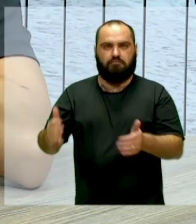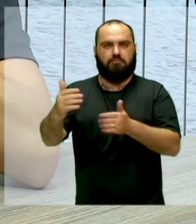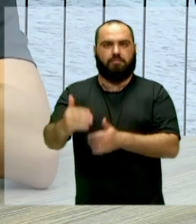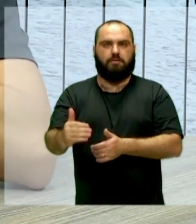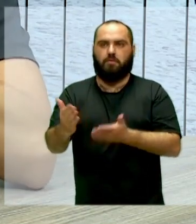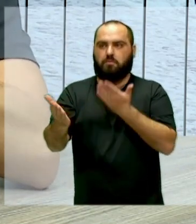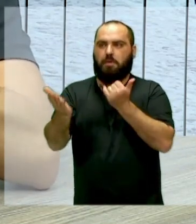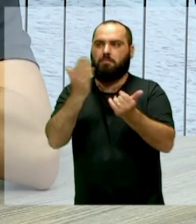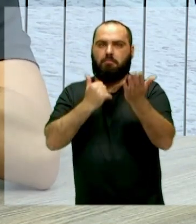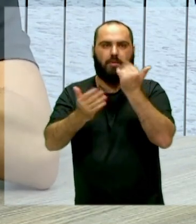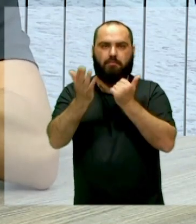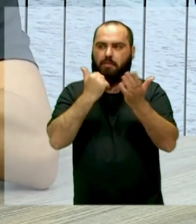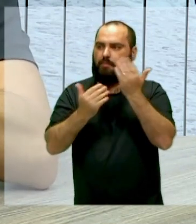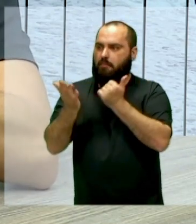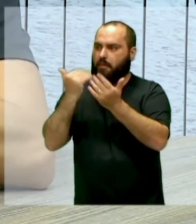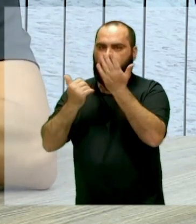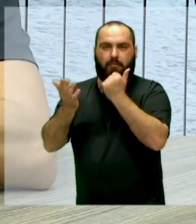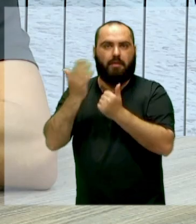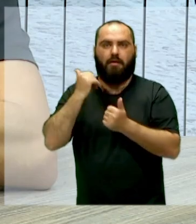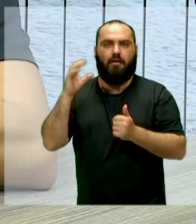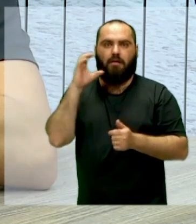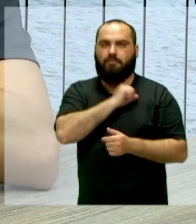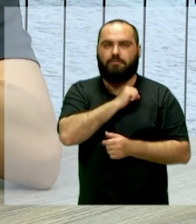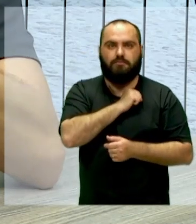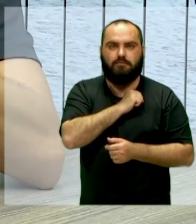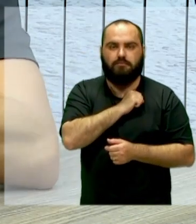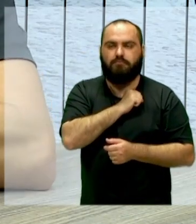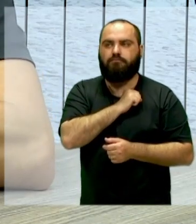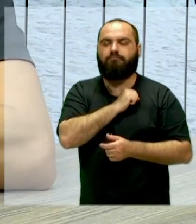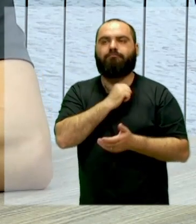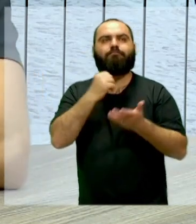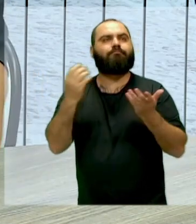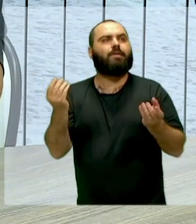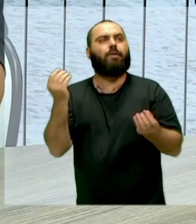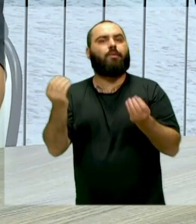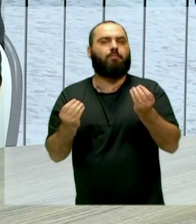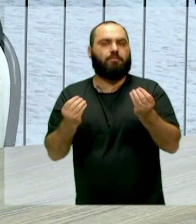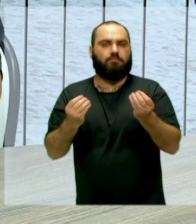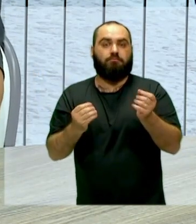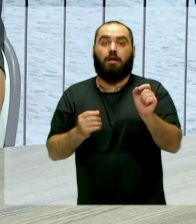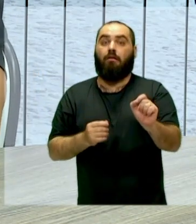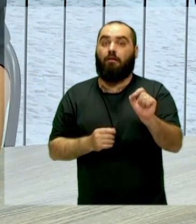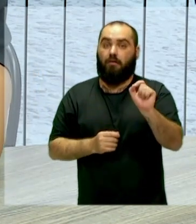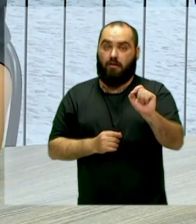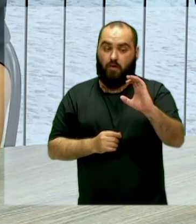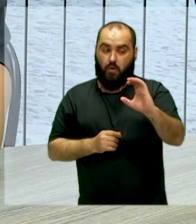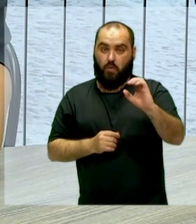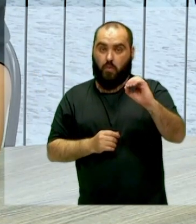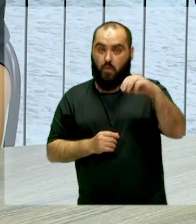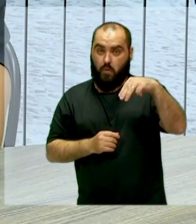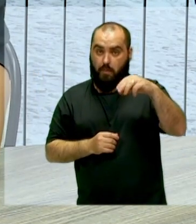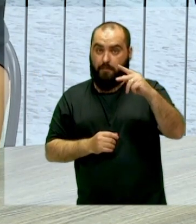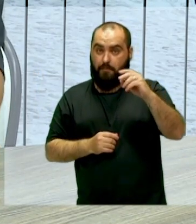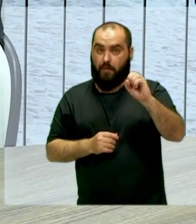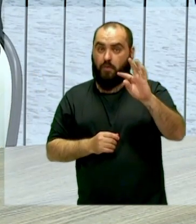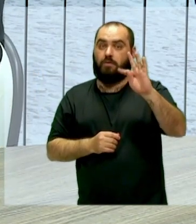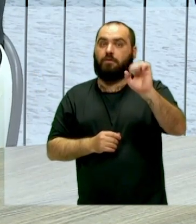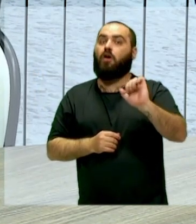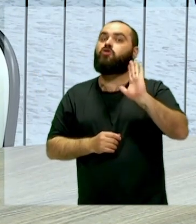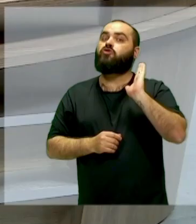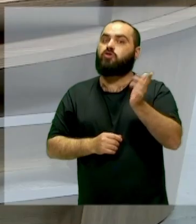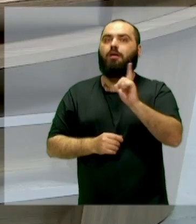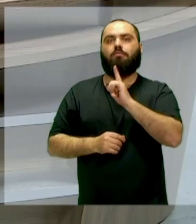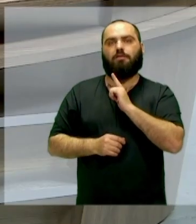e comer e se reproduzir muito rápido e essas minhocas Ah como é que eu vou conseguir quem faz compostagem já tem a essa minhoca